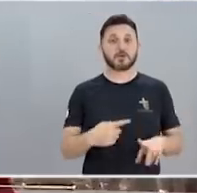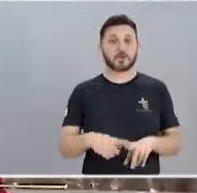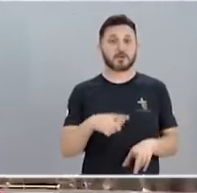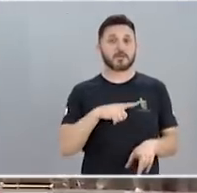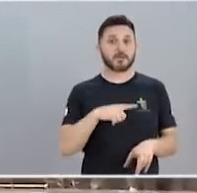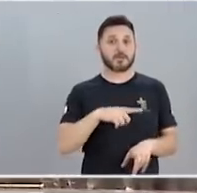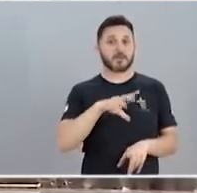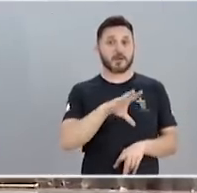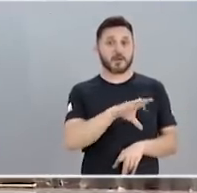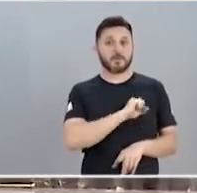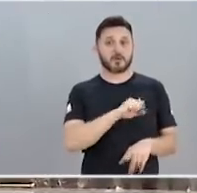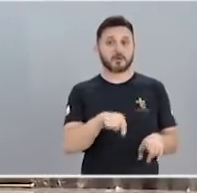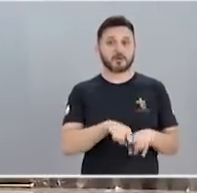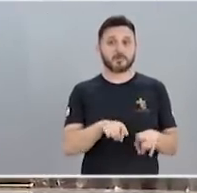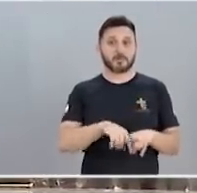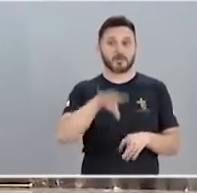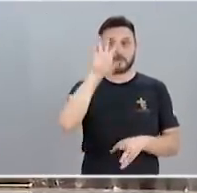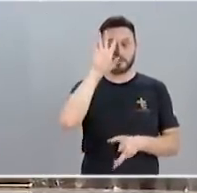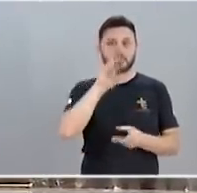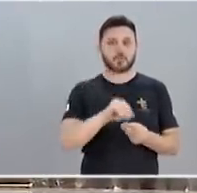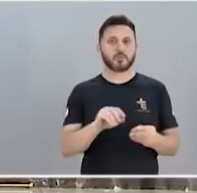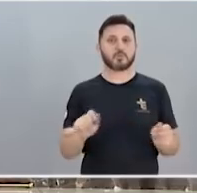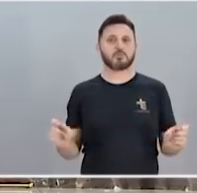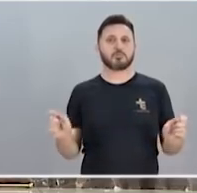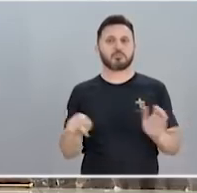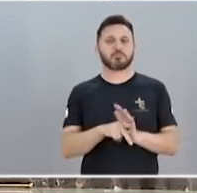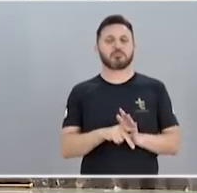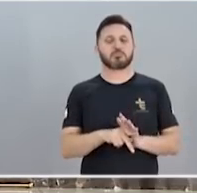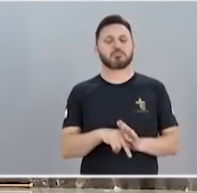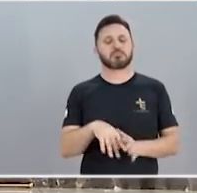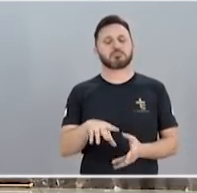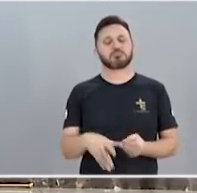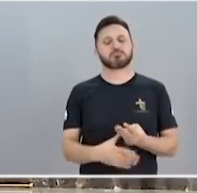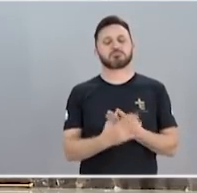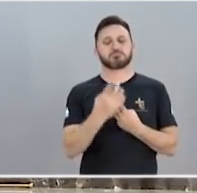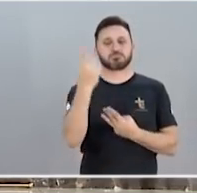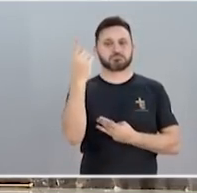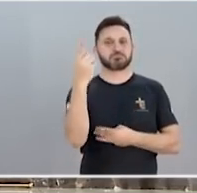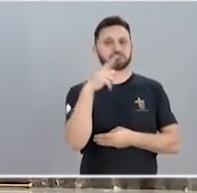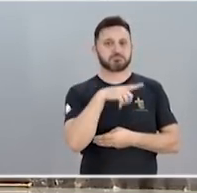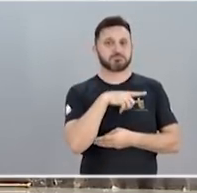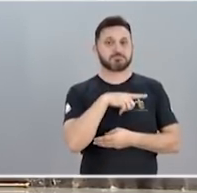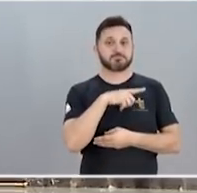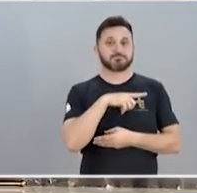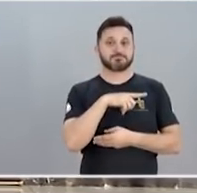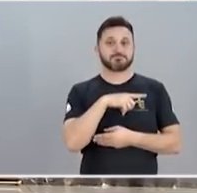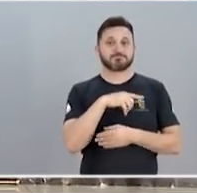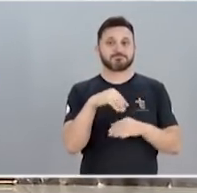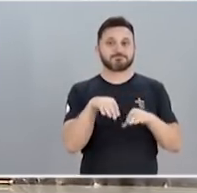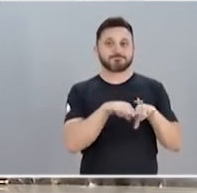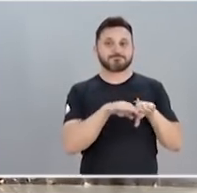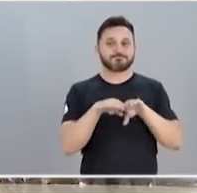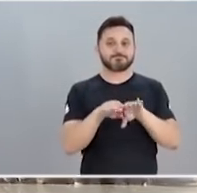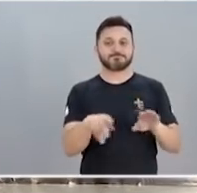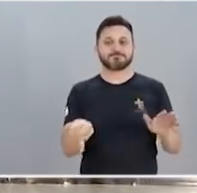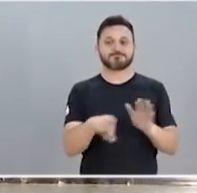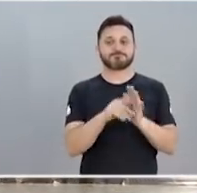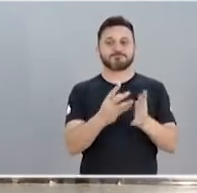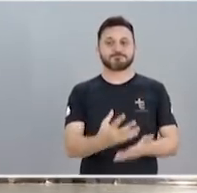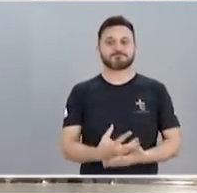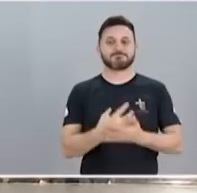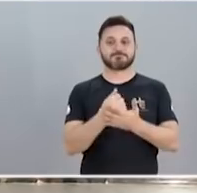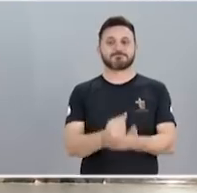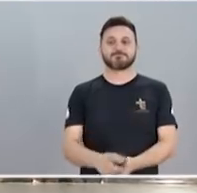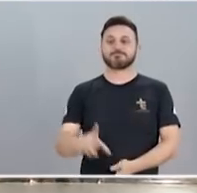um amor e uma coerência na Trindade. Existe uma coerência da salvação.